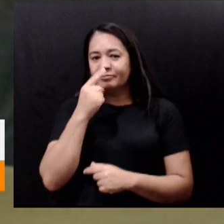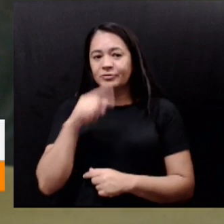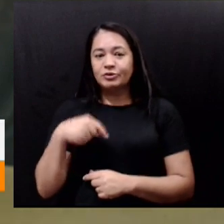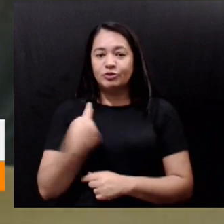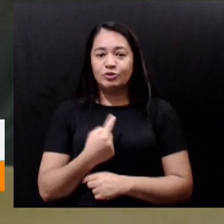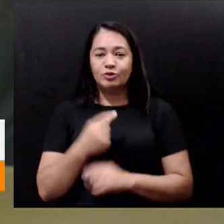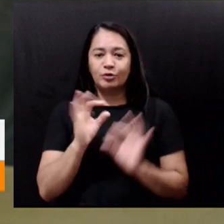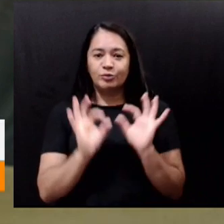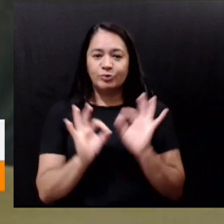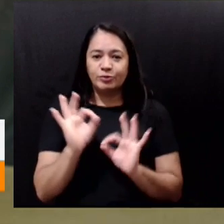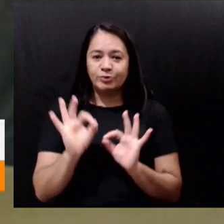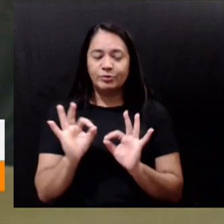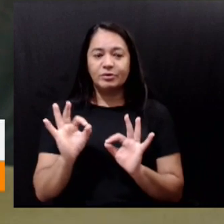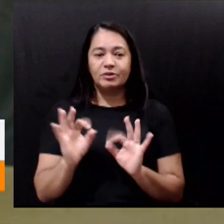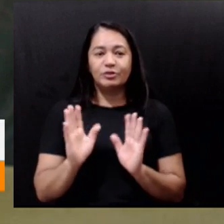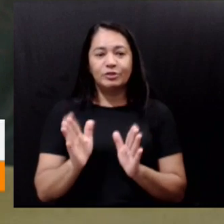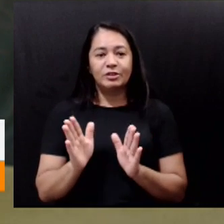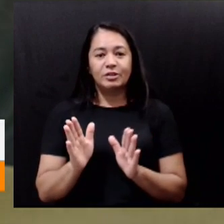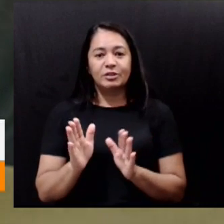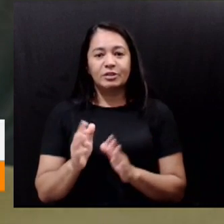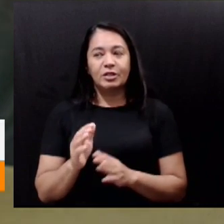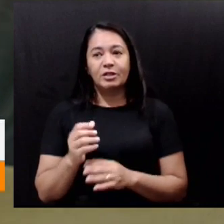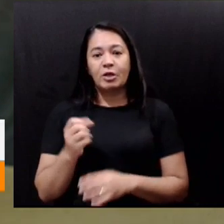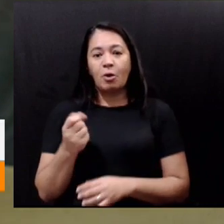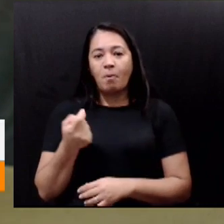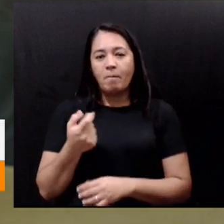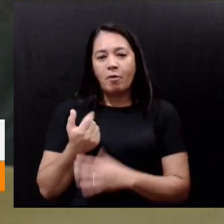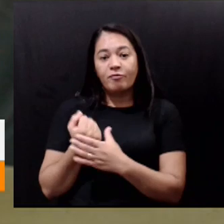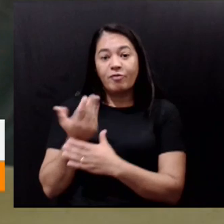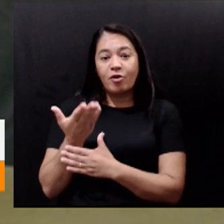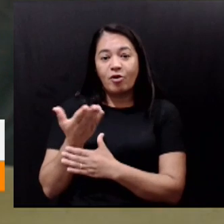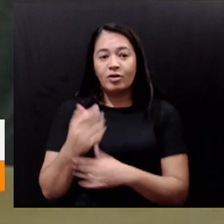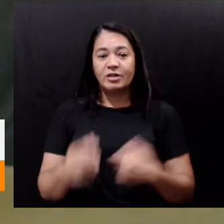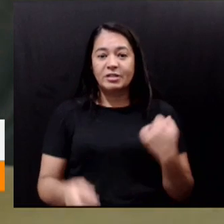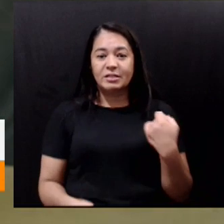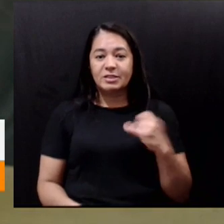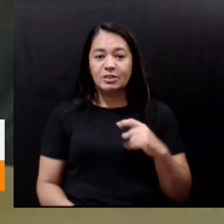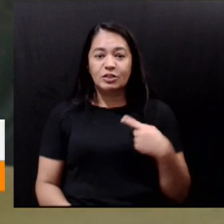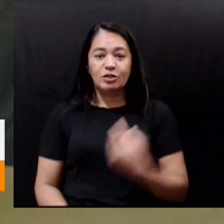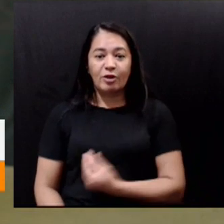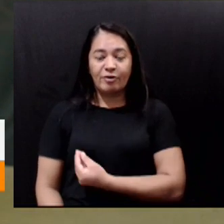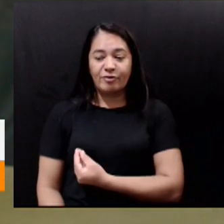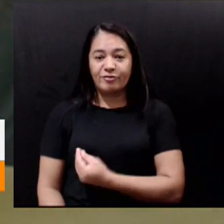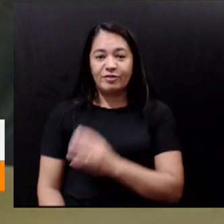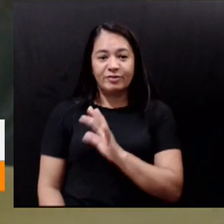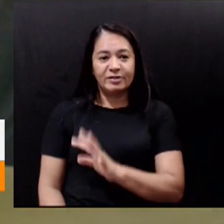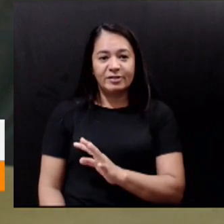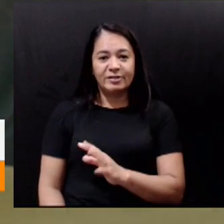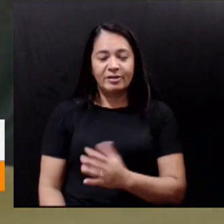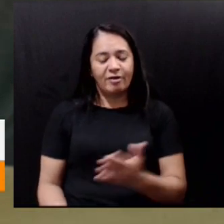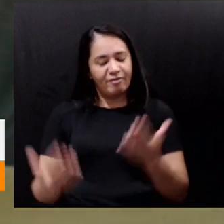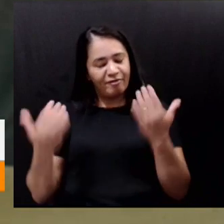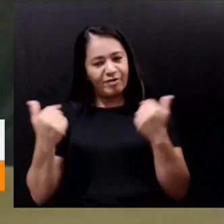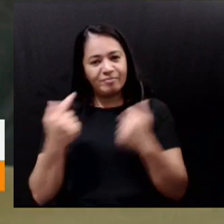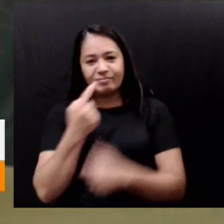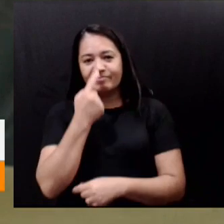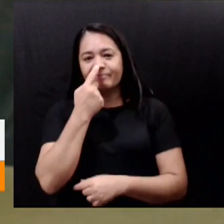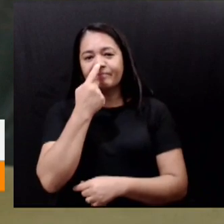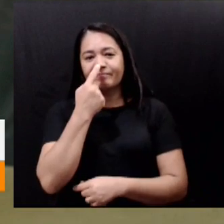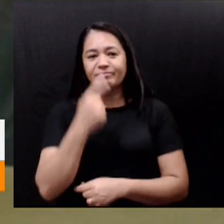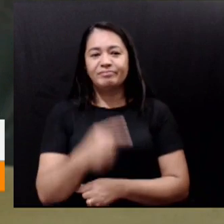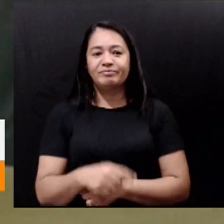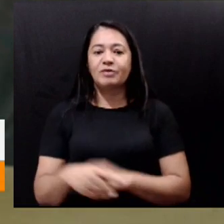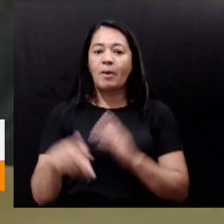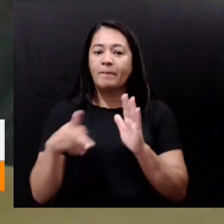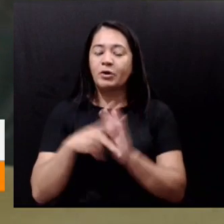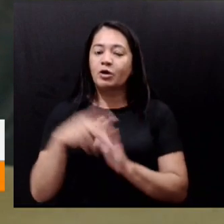que ela está um pouco fora. E se a gente vive de planejamento hoje, que tal inserir a aproximação dos seus vizinhos no